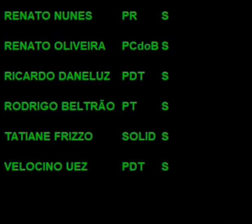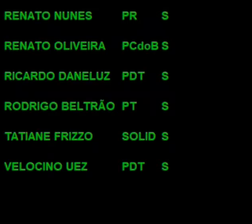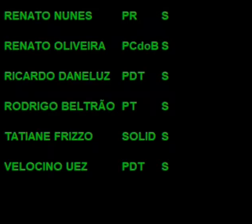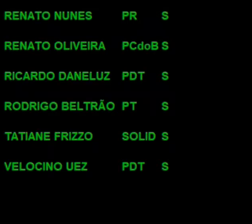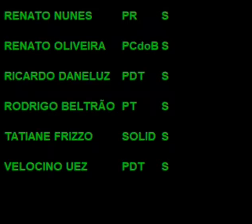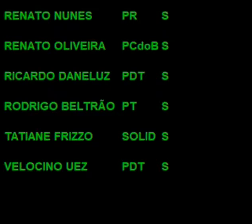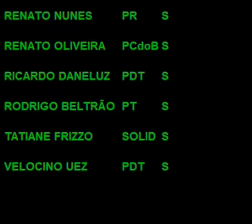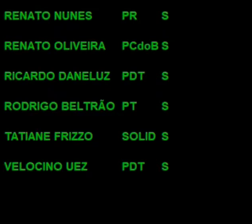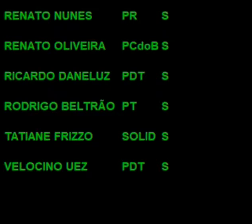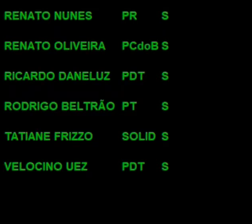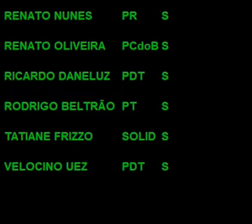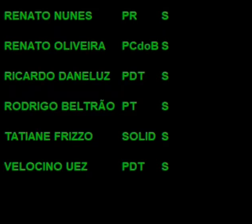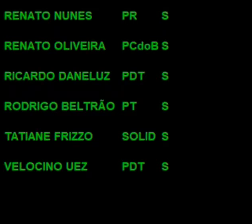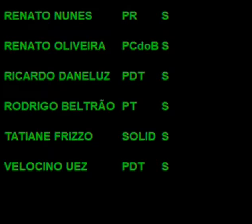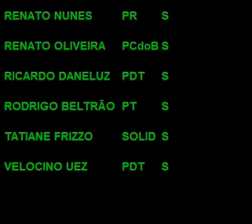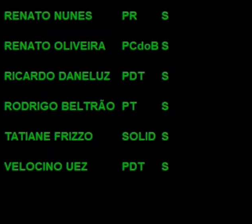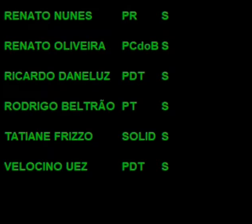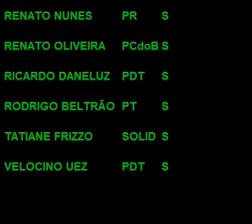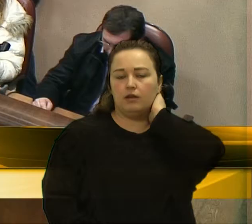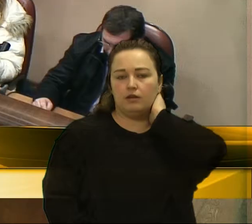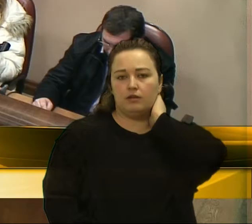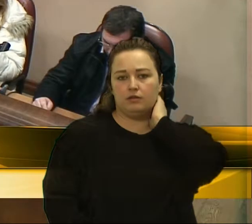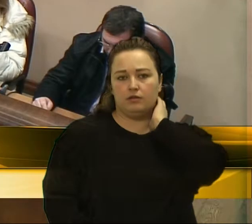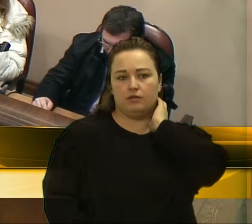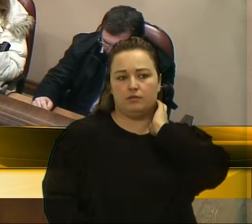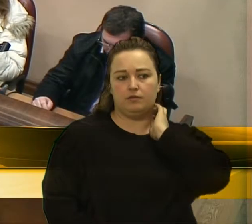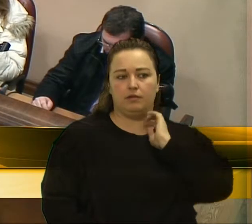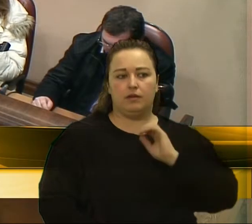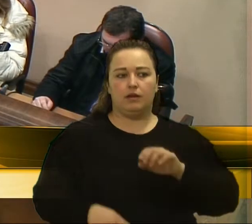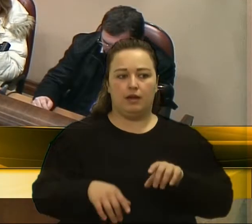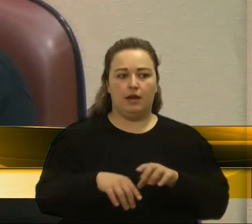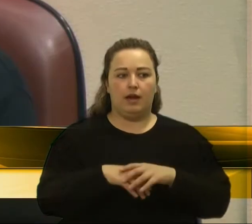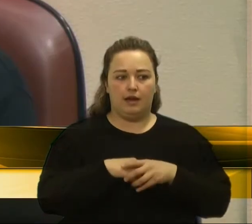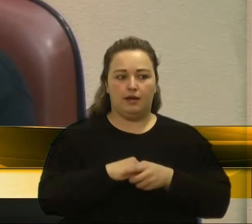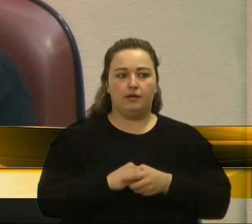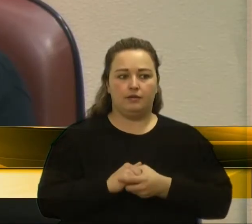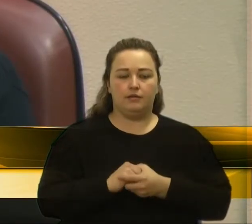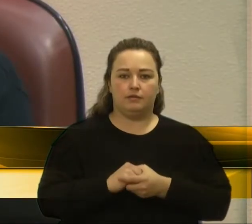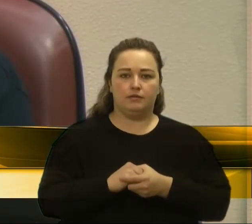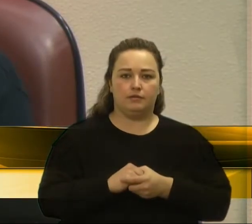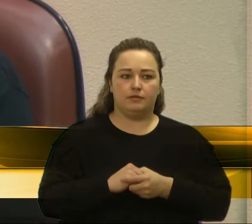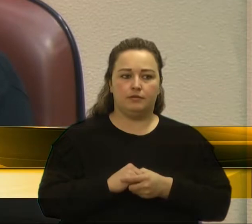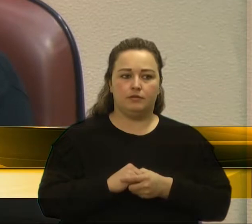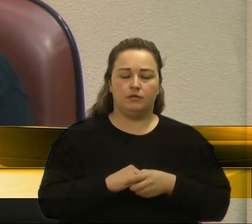Encerrado o registro dos votos, o vereador Kiko vota favorável.